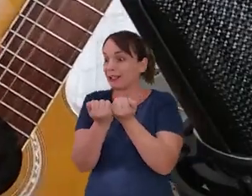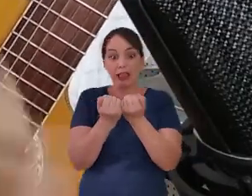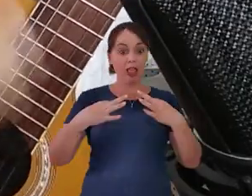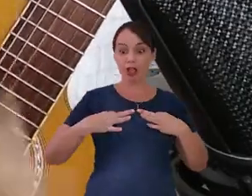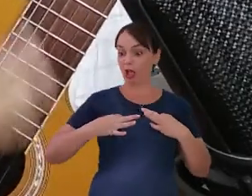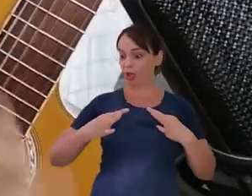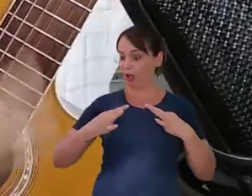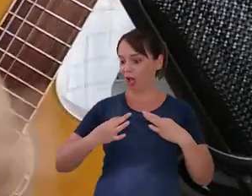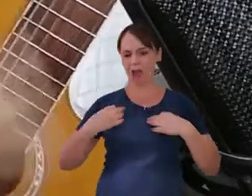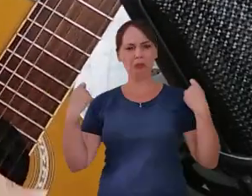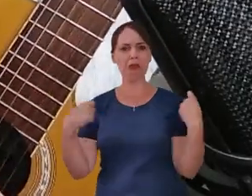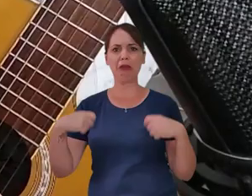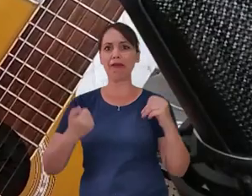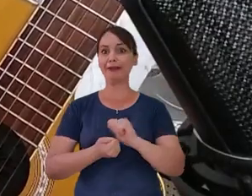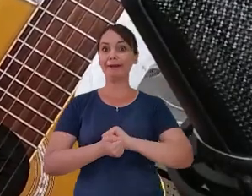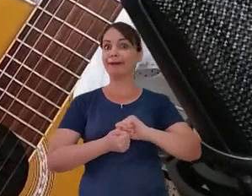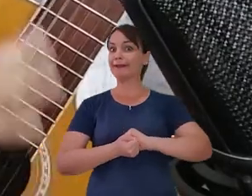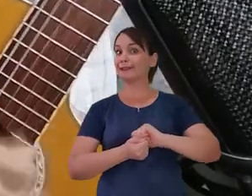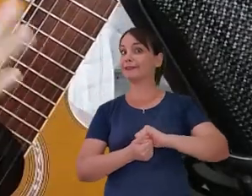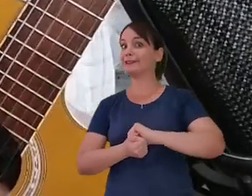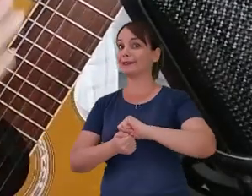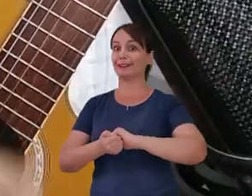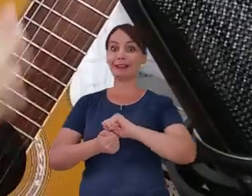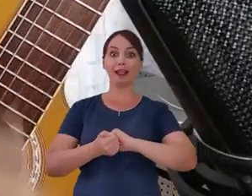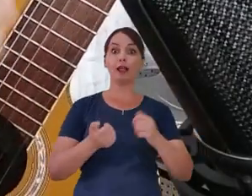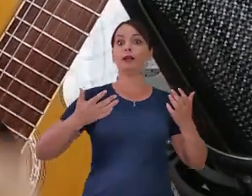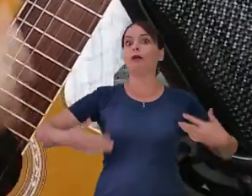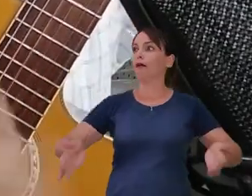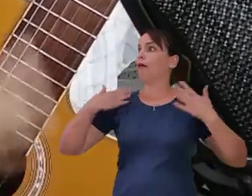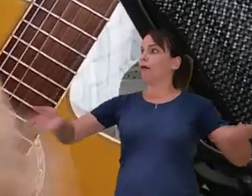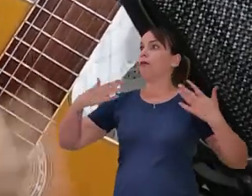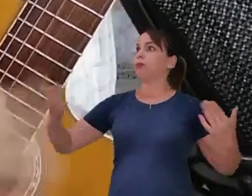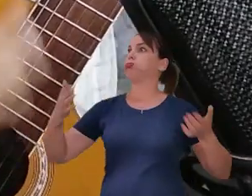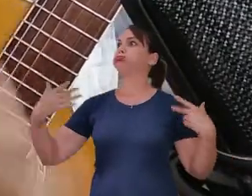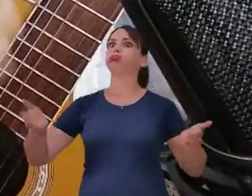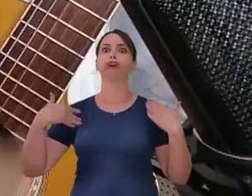pão, tanto de roupa que tem para lavar?